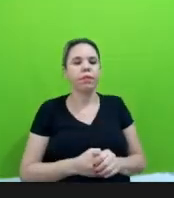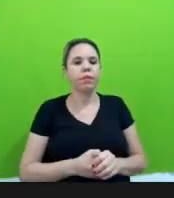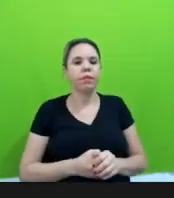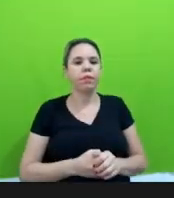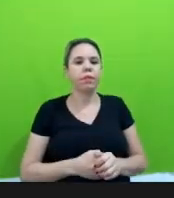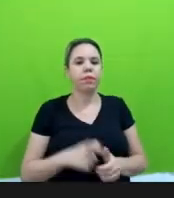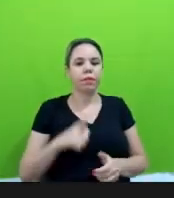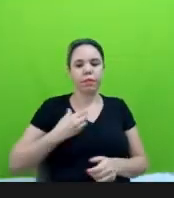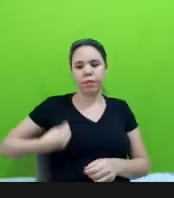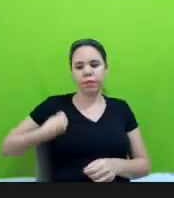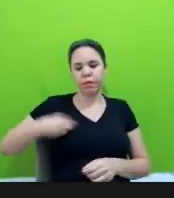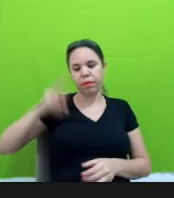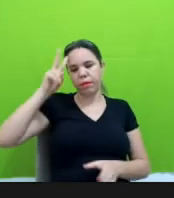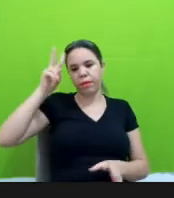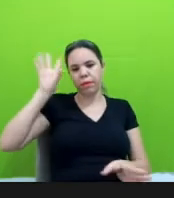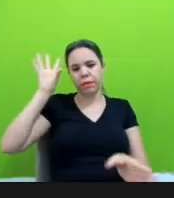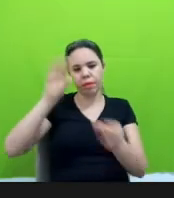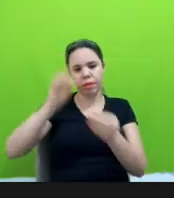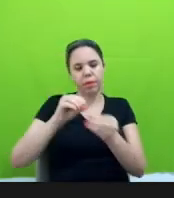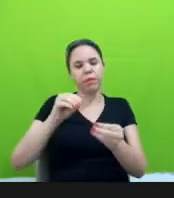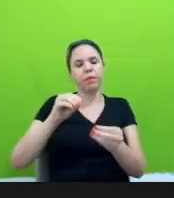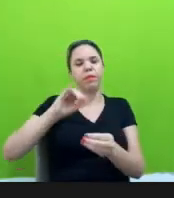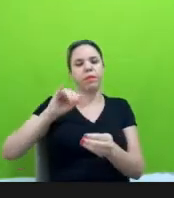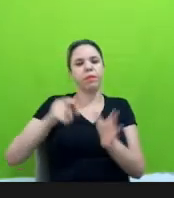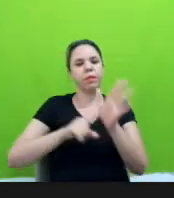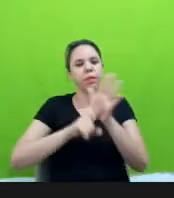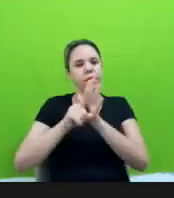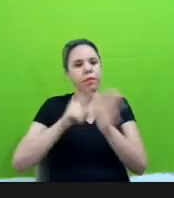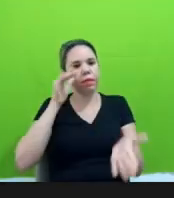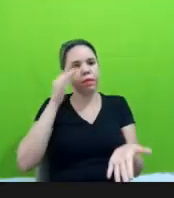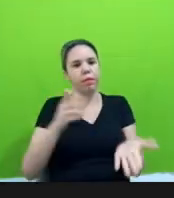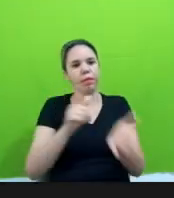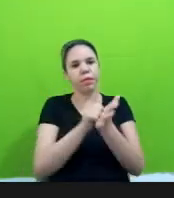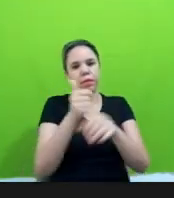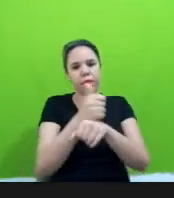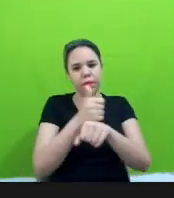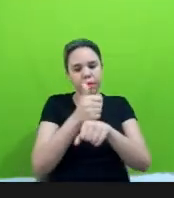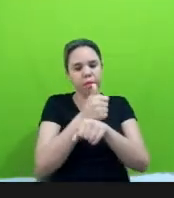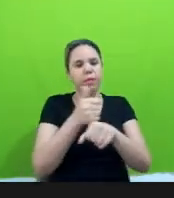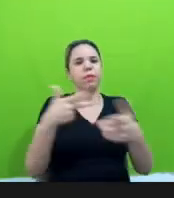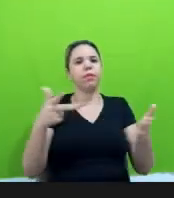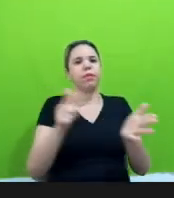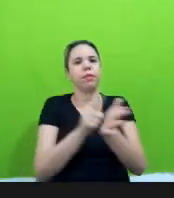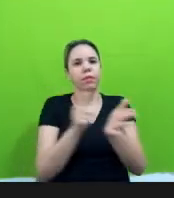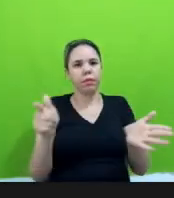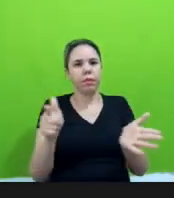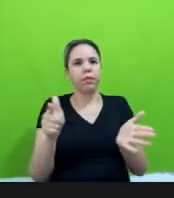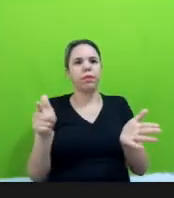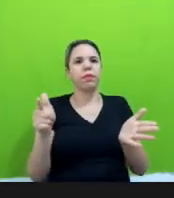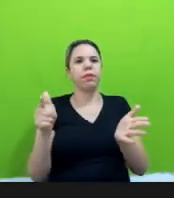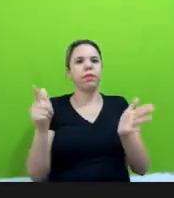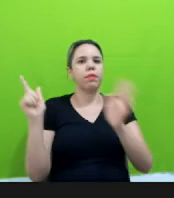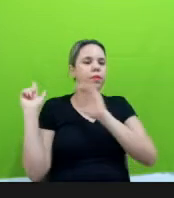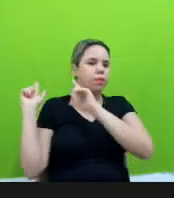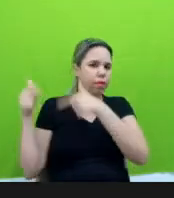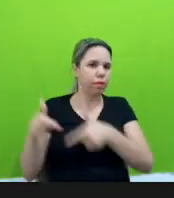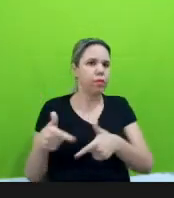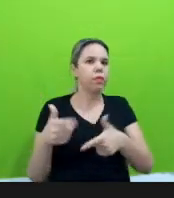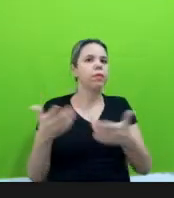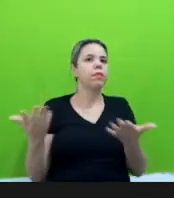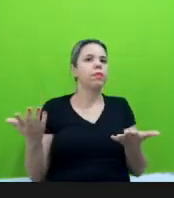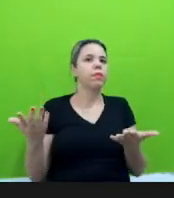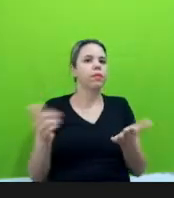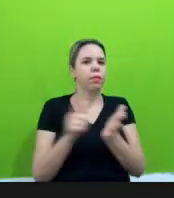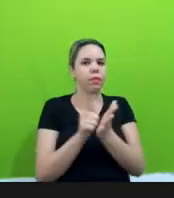desses históricos que possam ser consultados para o jornalismo de dados, para o jornalismo convencional, né, para o jornalismo